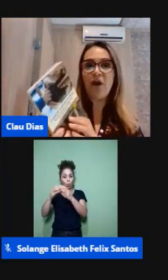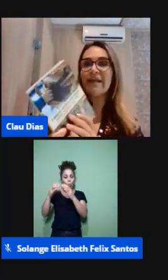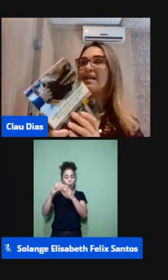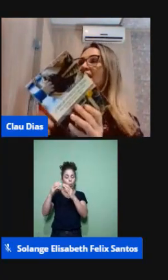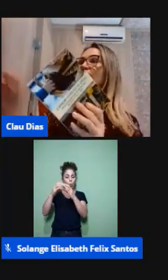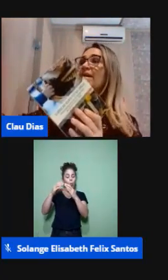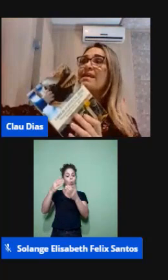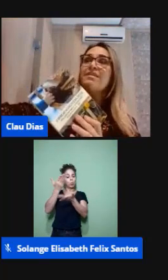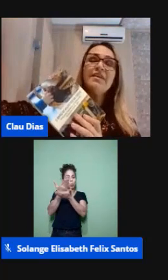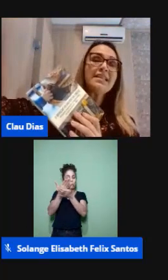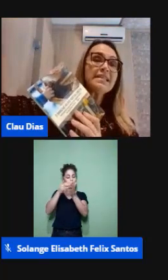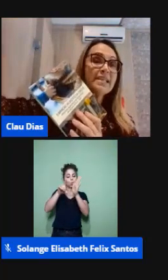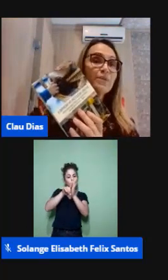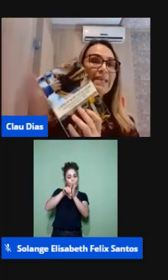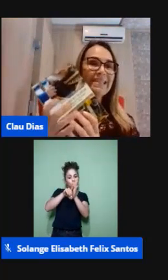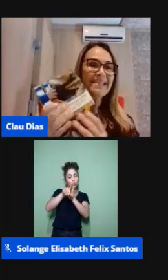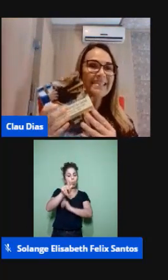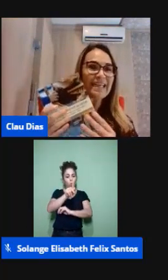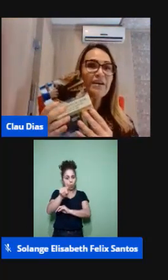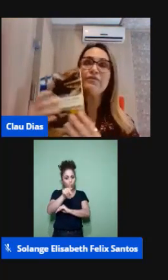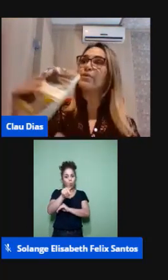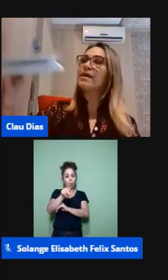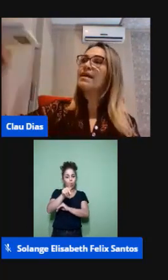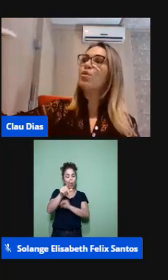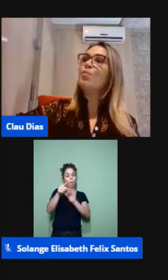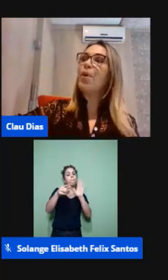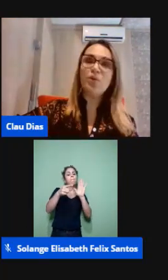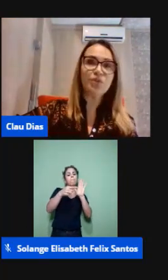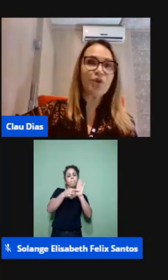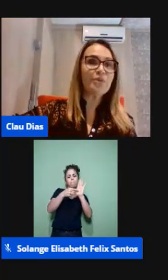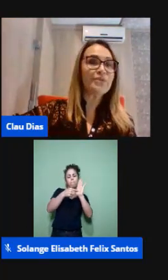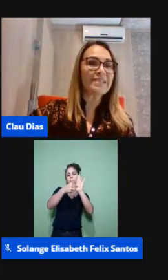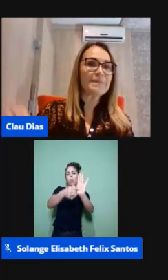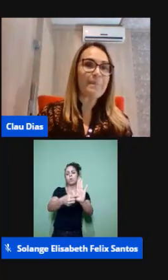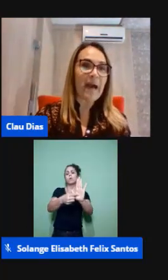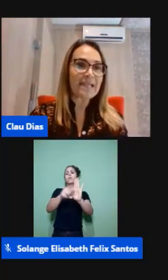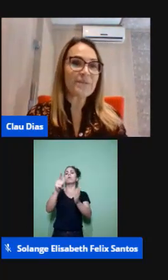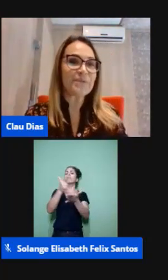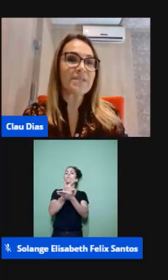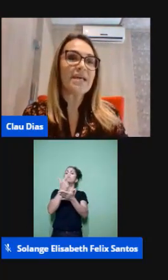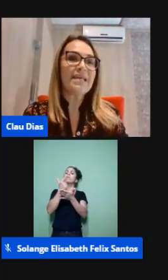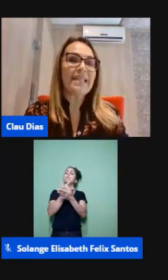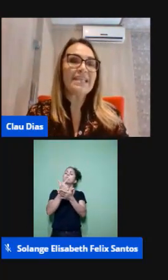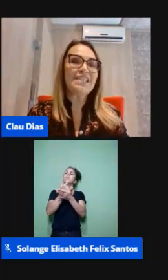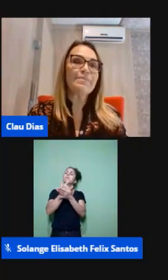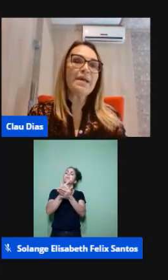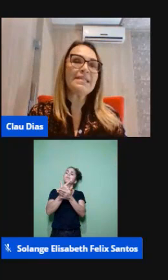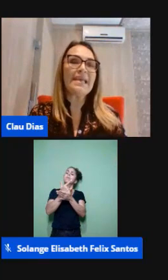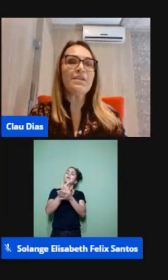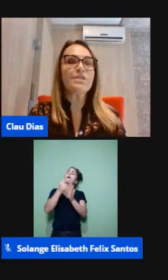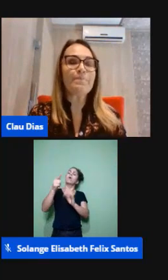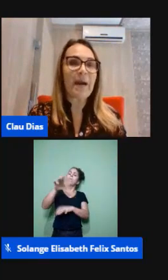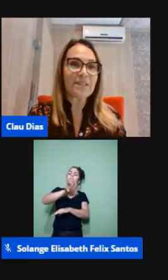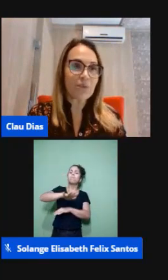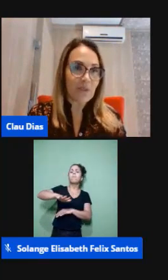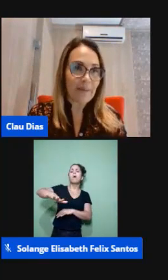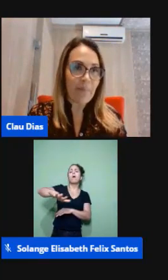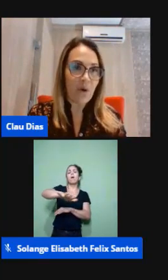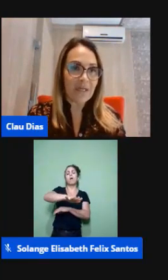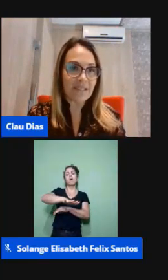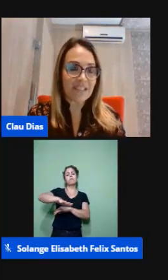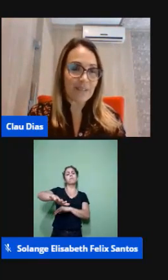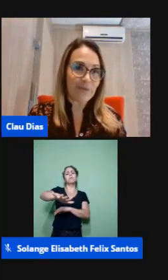Paulo Fock, e ele vem trazendo aqui nesse livro um pouco sobre os espaços, né, de que maneira o